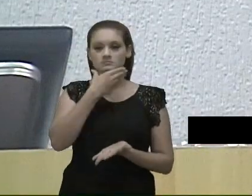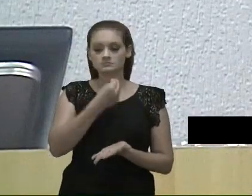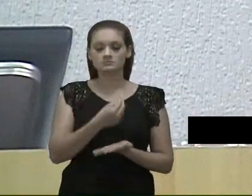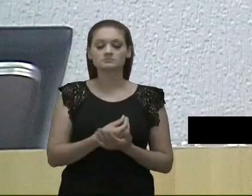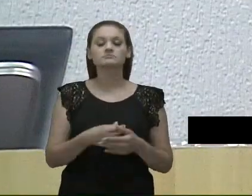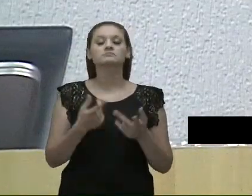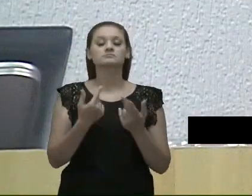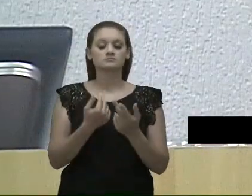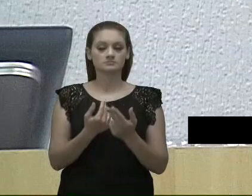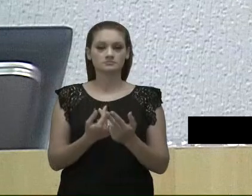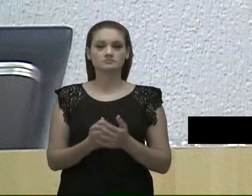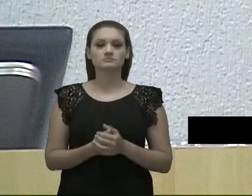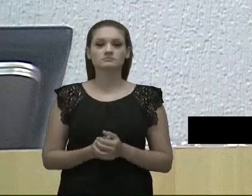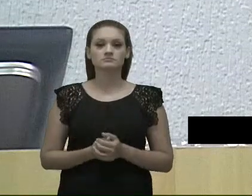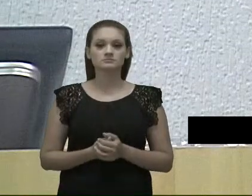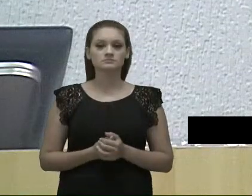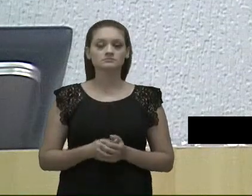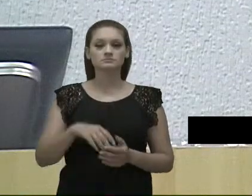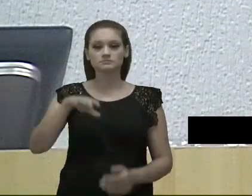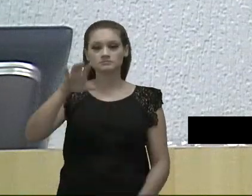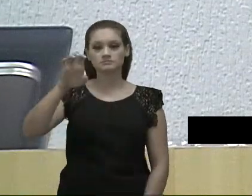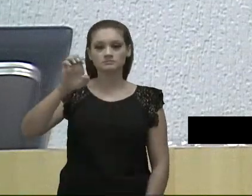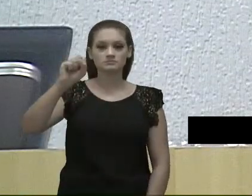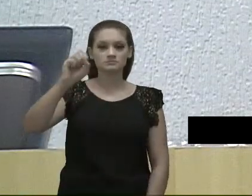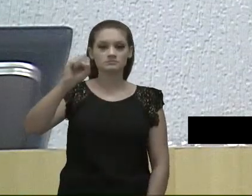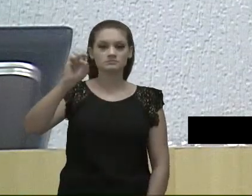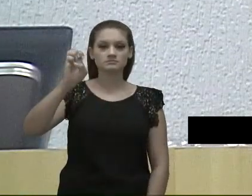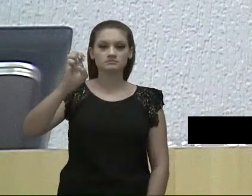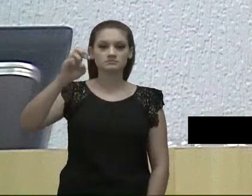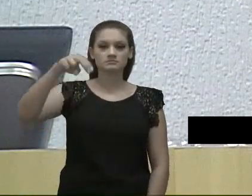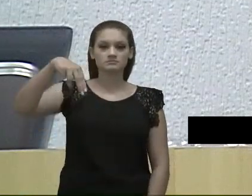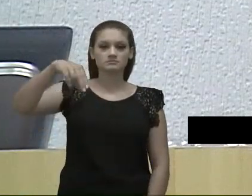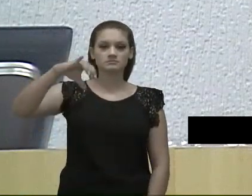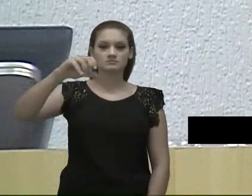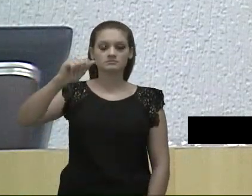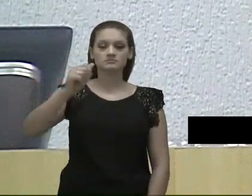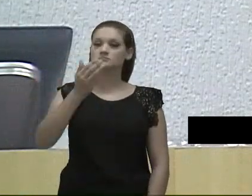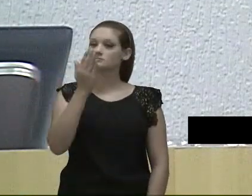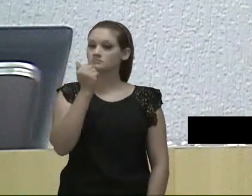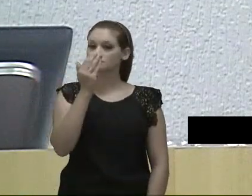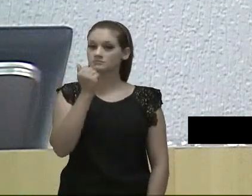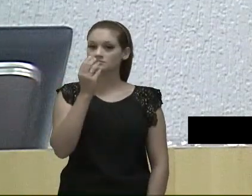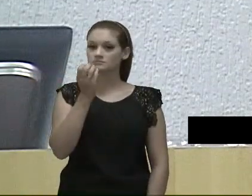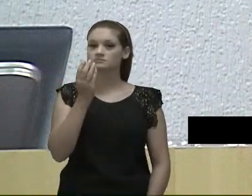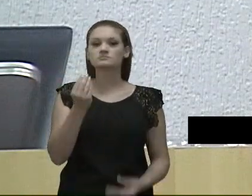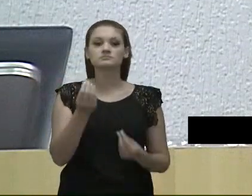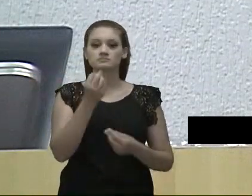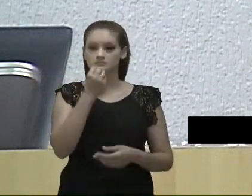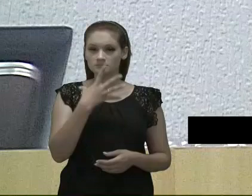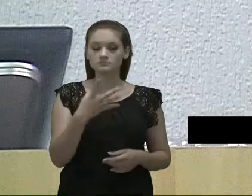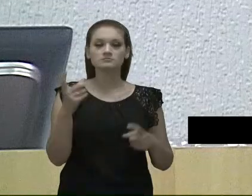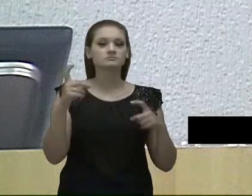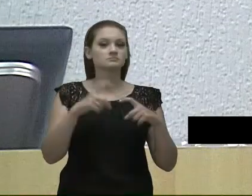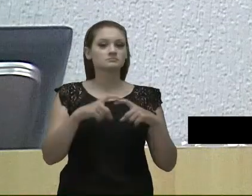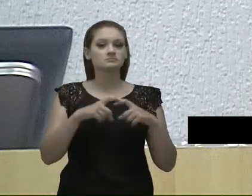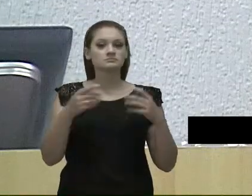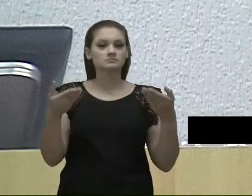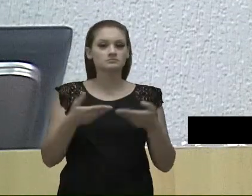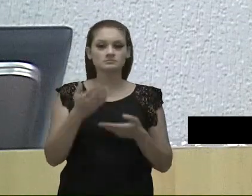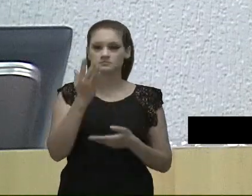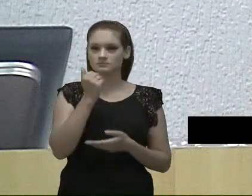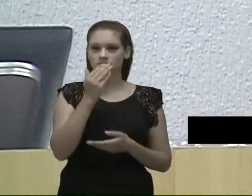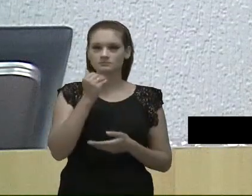reclamação vindo, que é essencial, ela fornecia uma alimentação muito boa para os médicos. E que hoje a comida